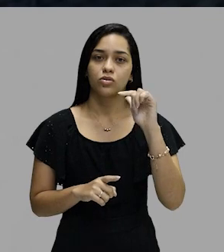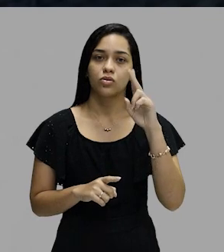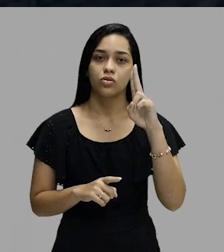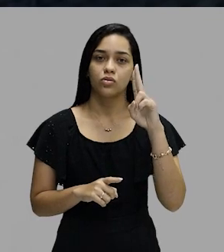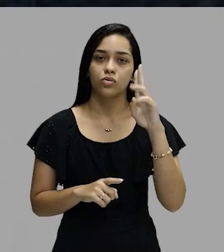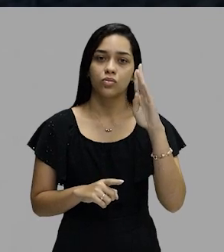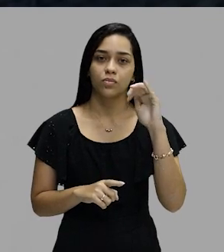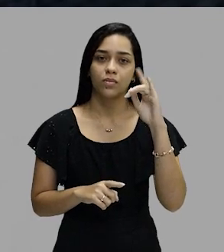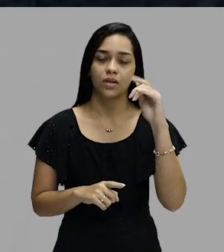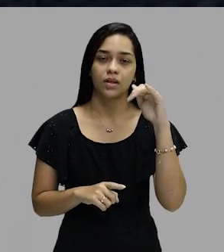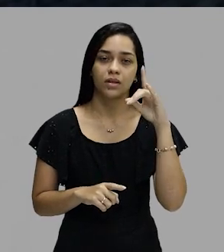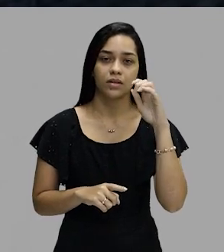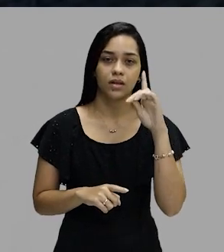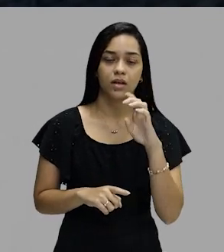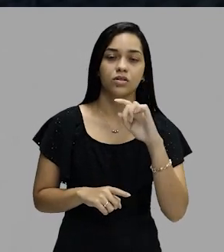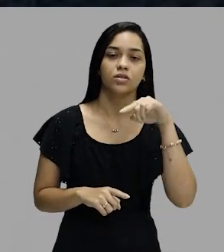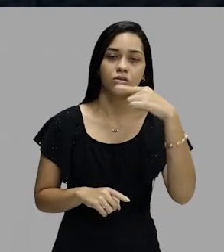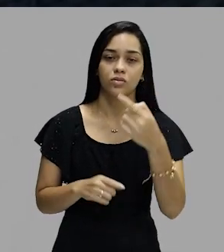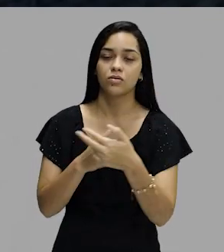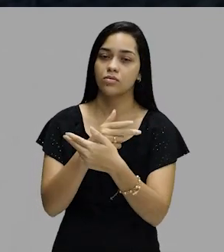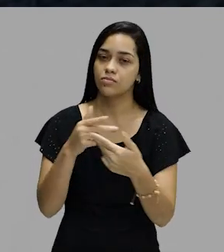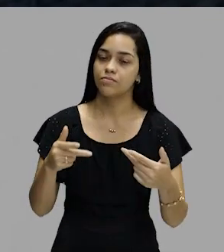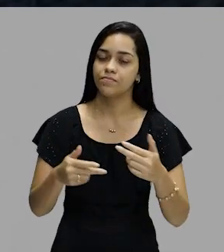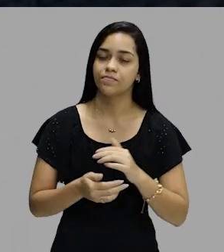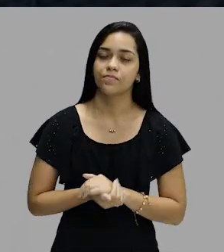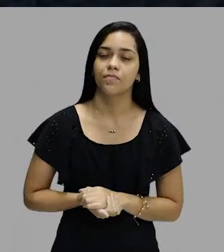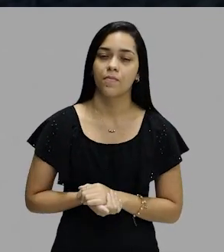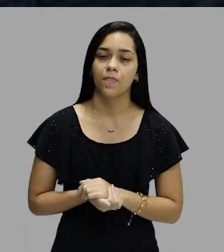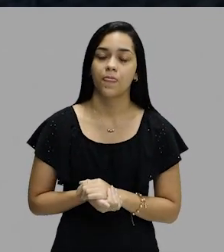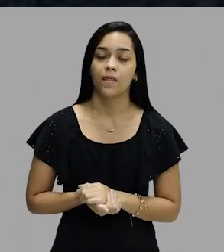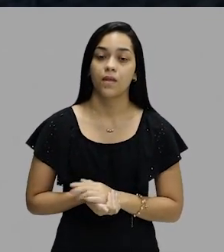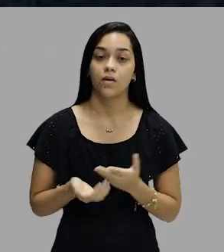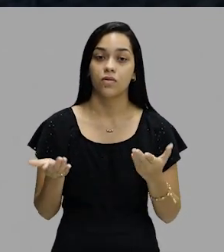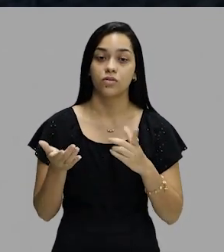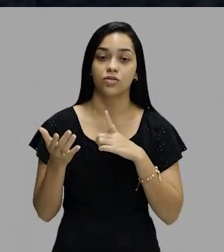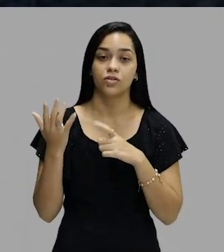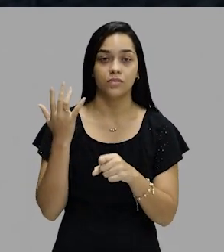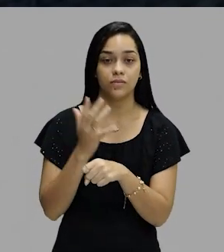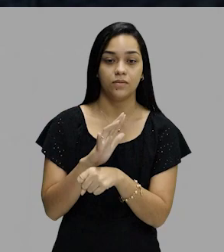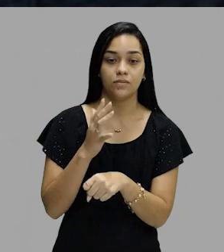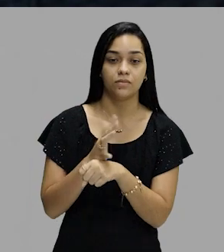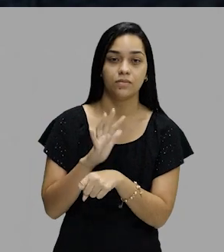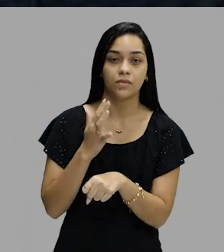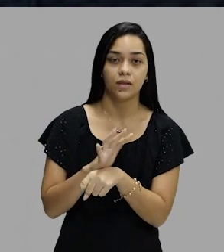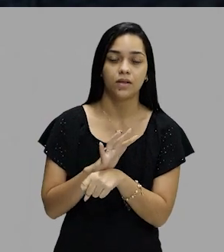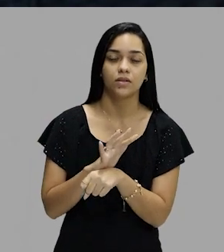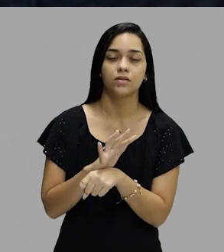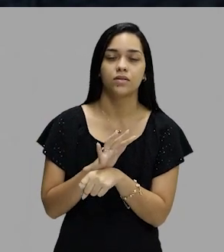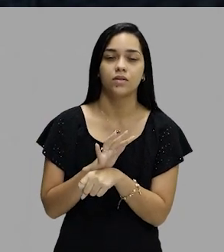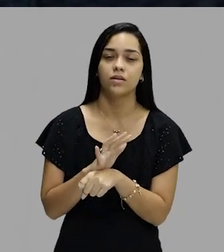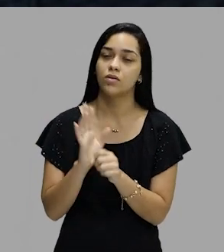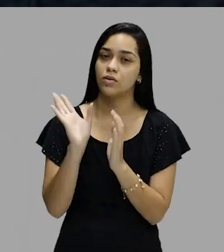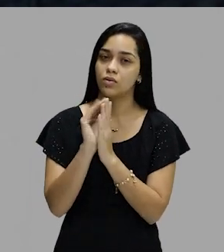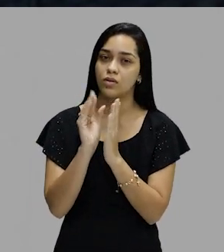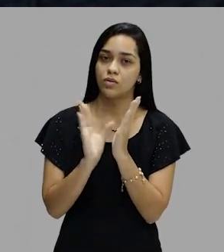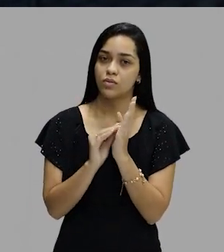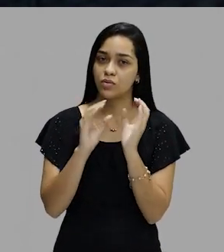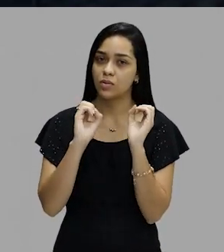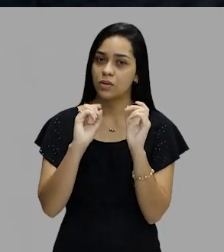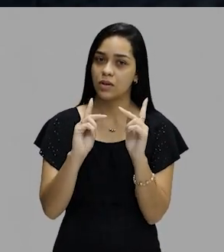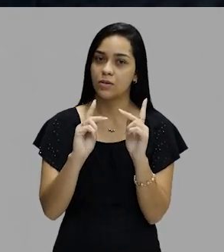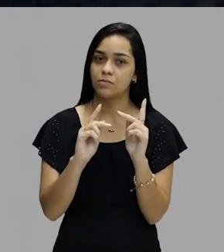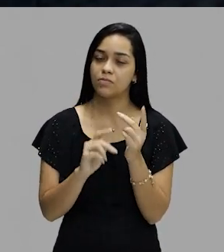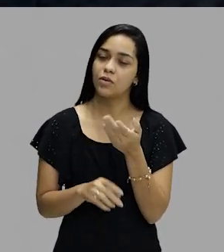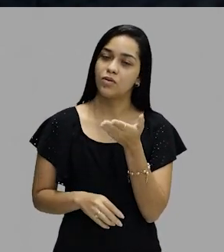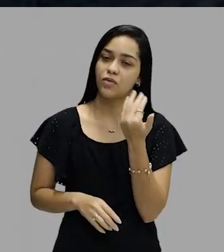condutividade, entre outras propriedades. Então hoje nós vamos colocar em prática esse conteúdo, ok? Então